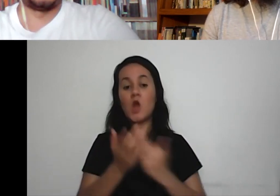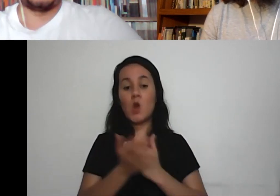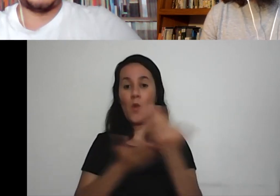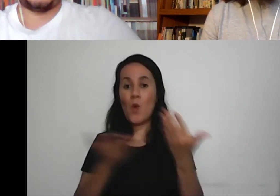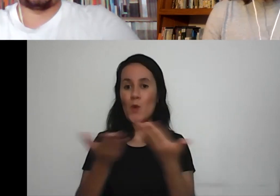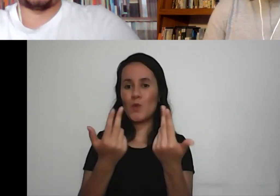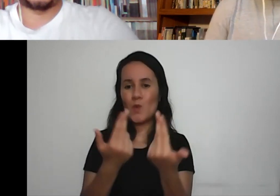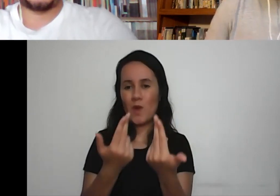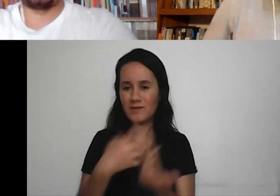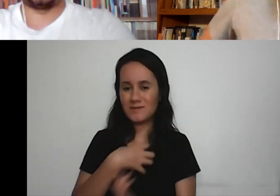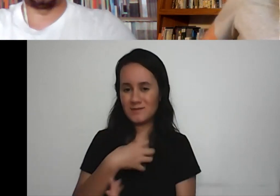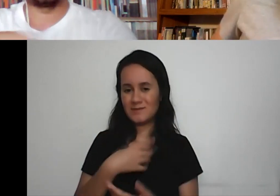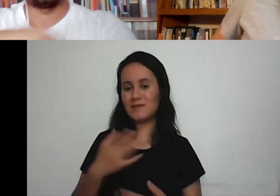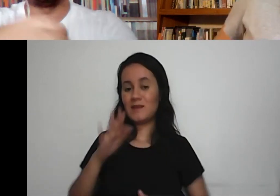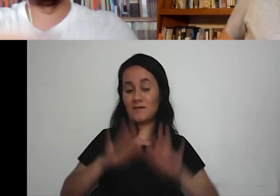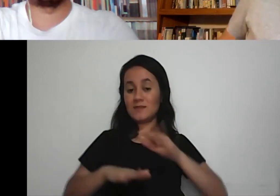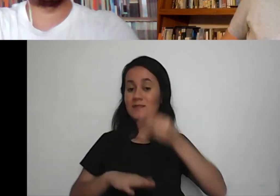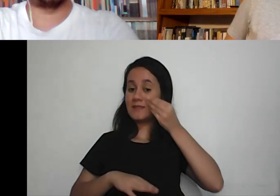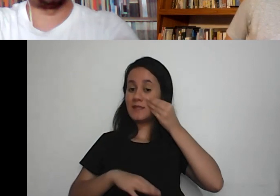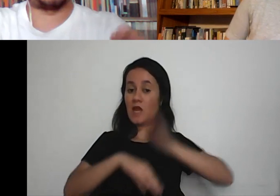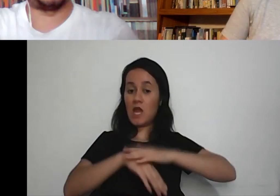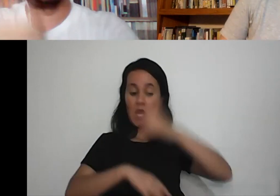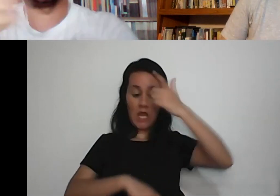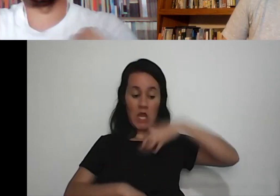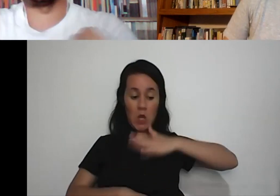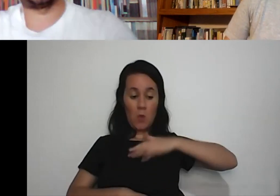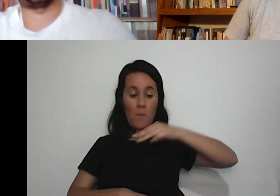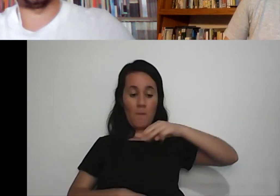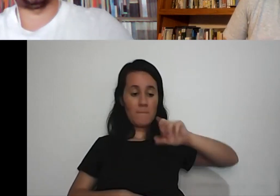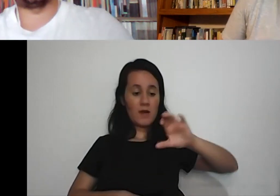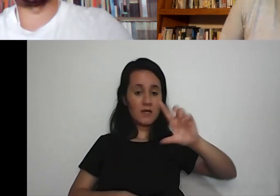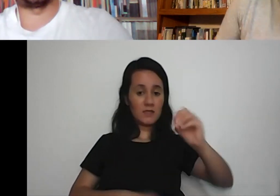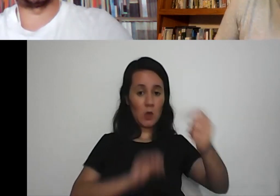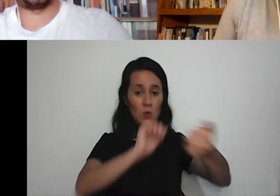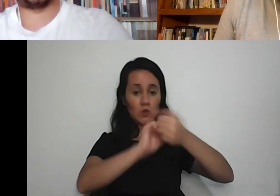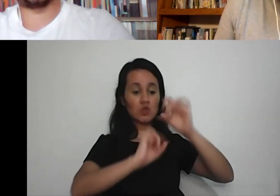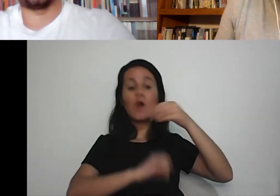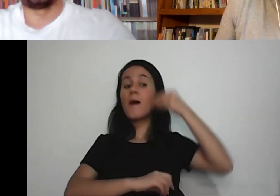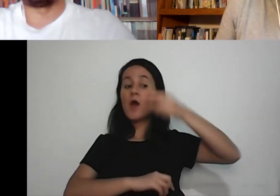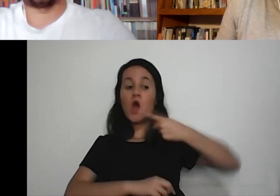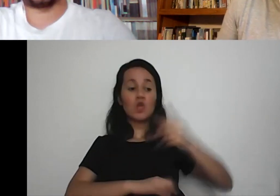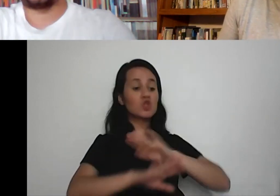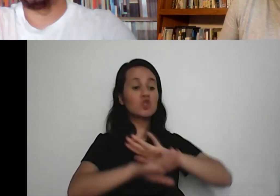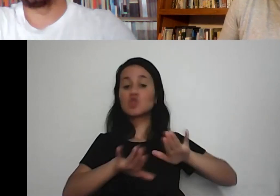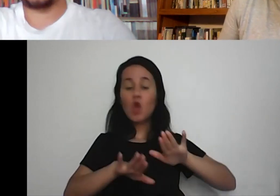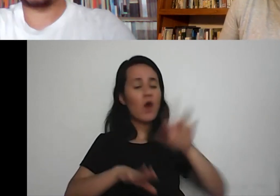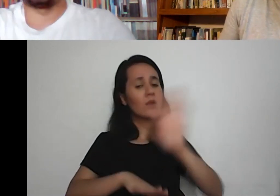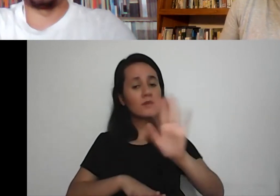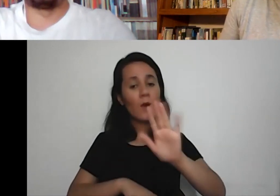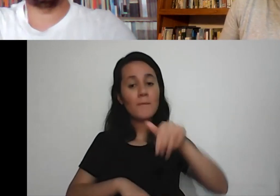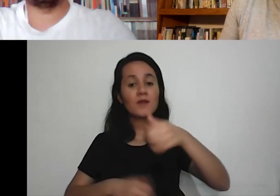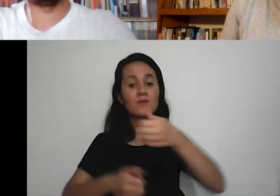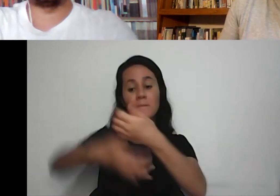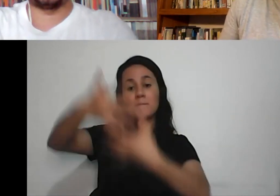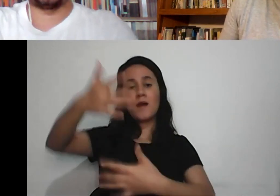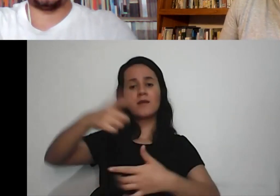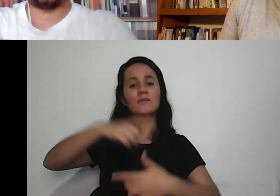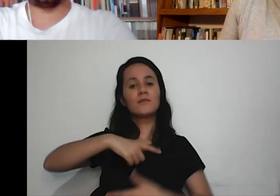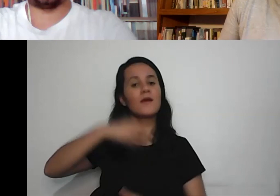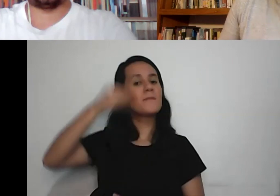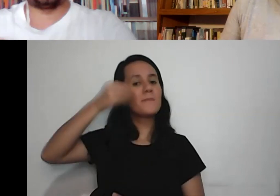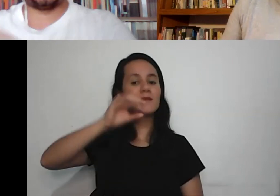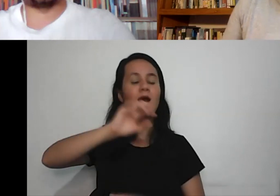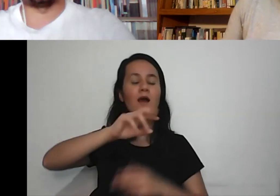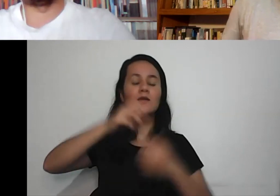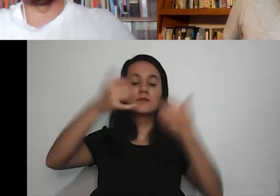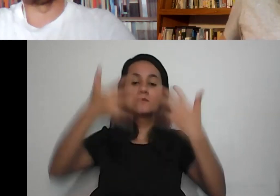sentido. Fazer com que não só eu e o Marcelo falemos das nossas experiências com vocês, mas aqui no chat rolou muito da